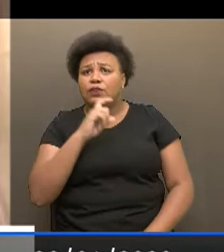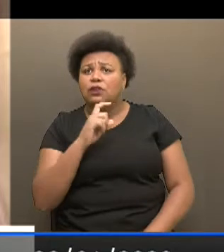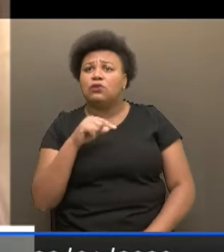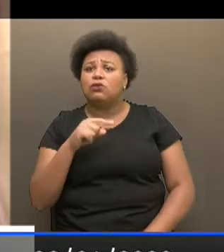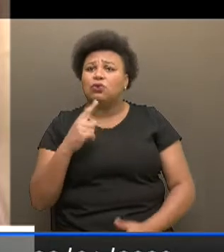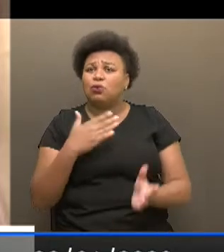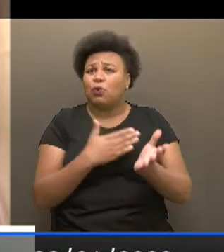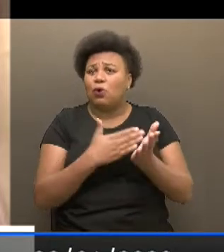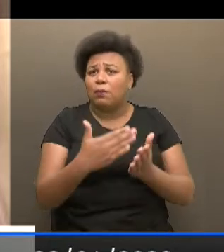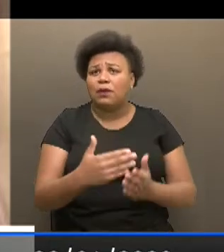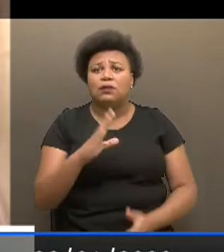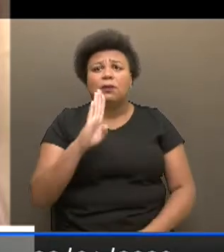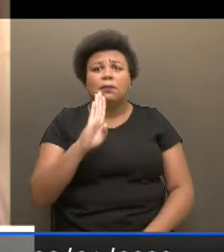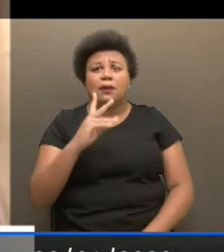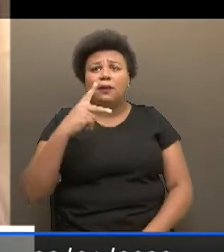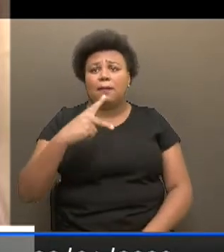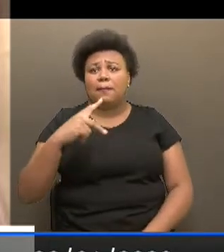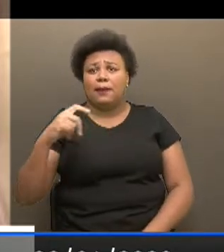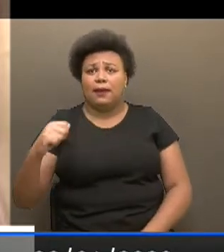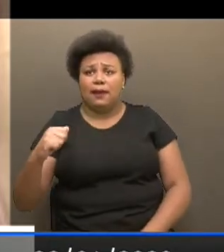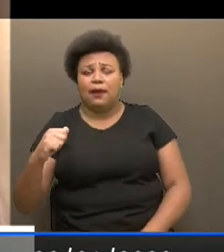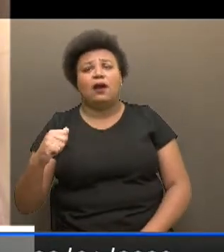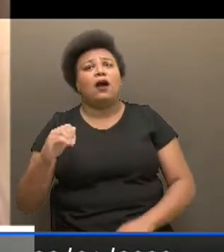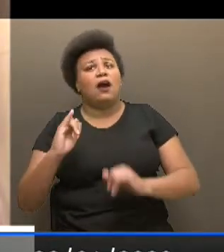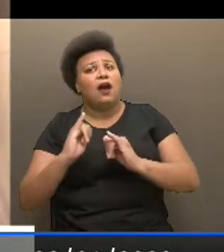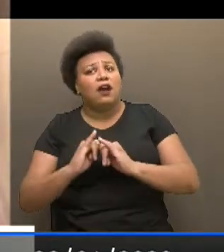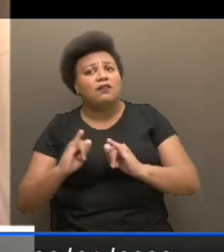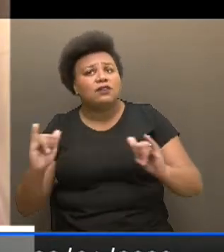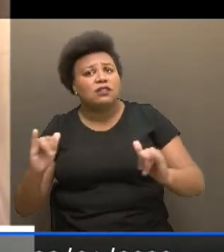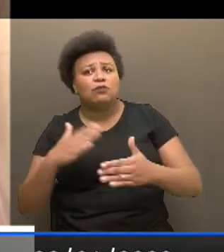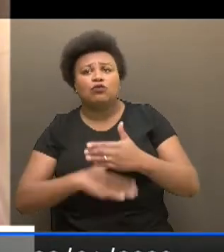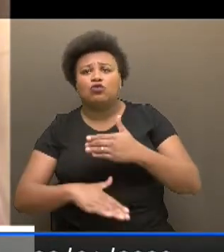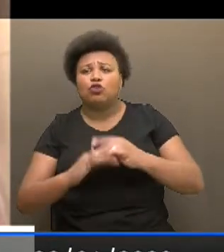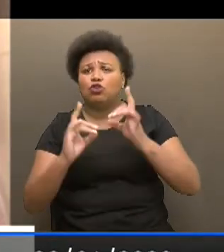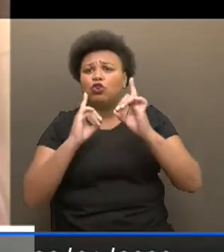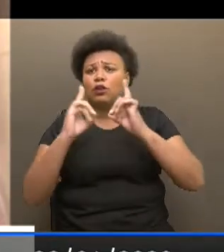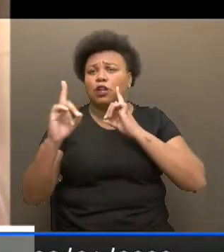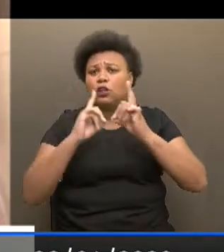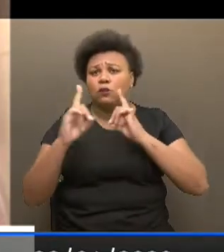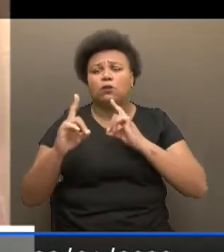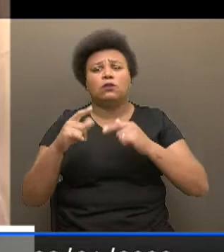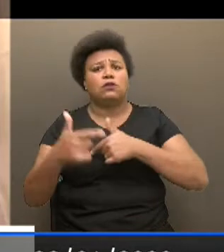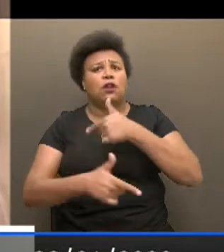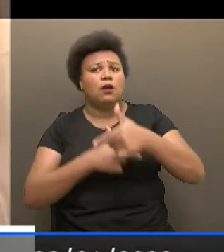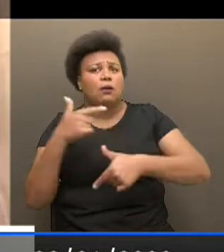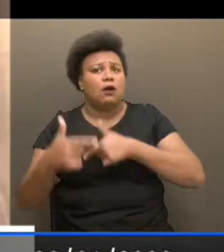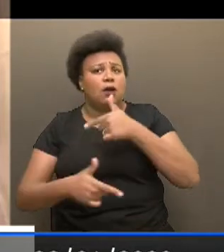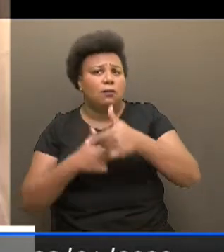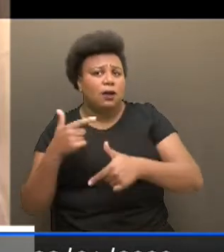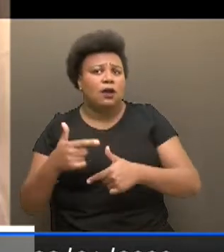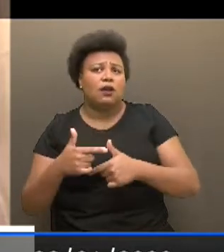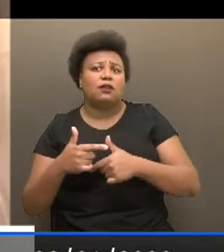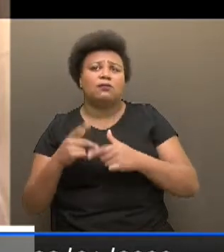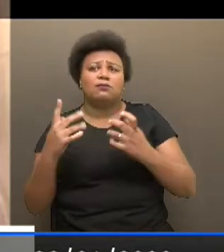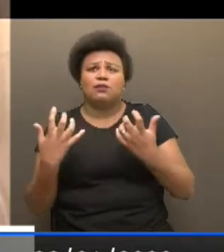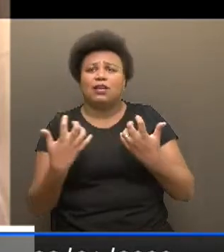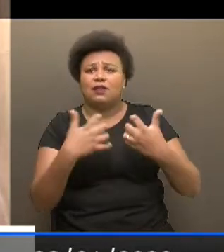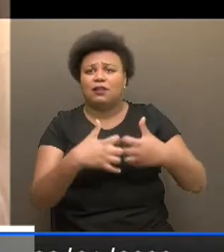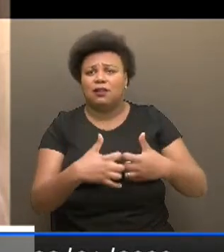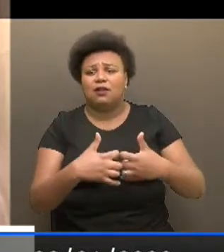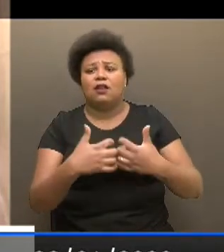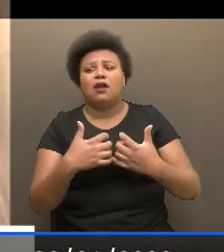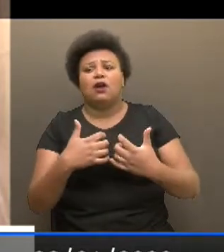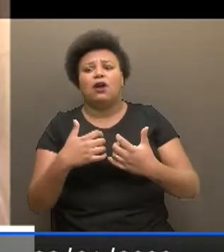início, nós da BPA passamos para todos os colaboradores, trabalhadores, os nossos integrados,